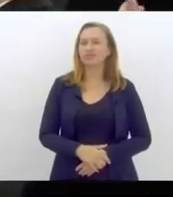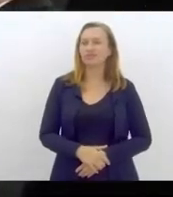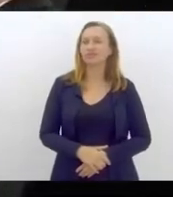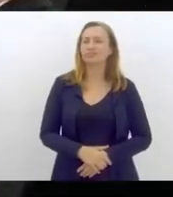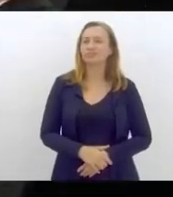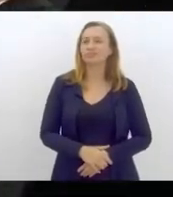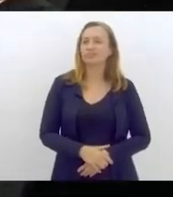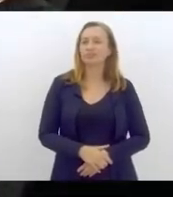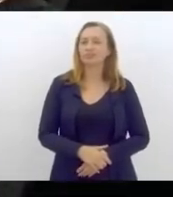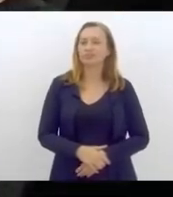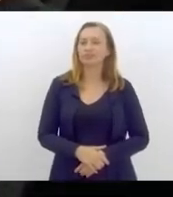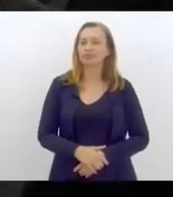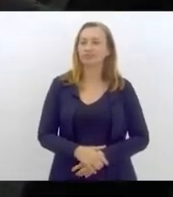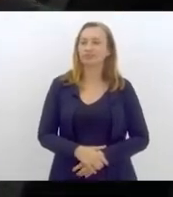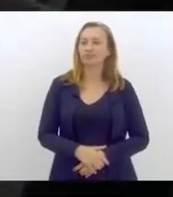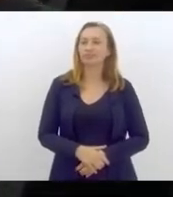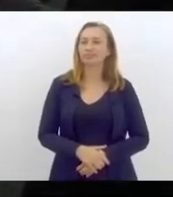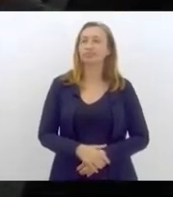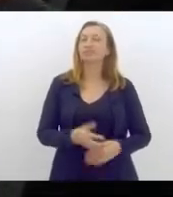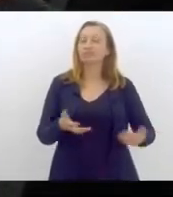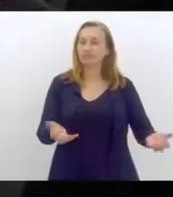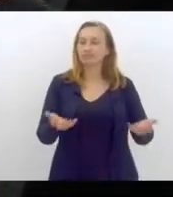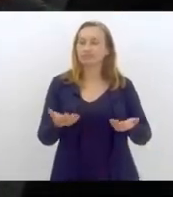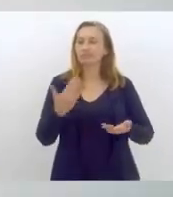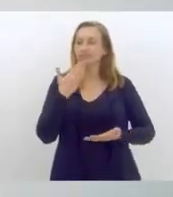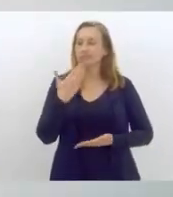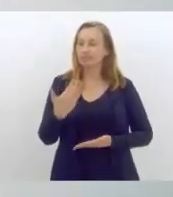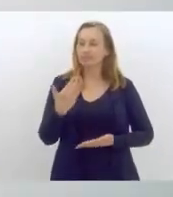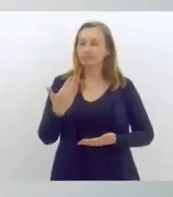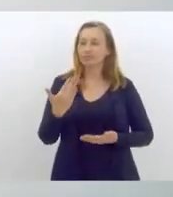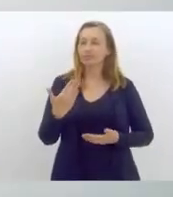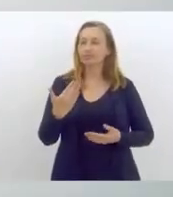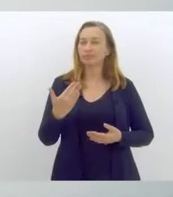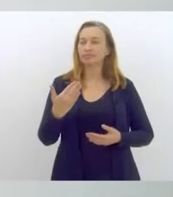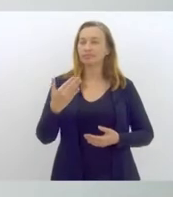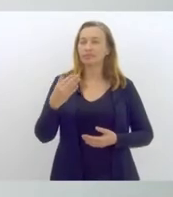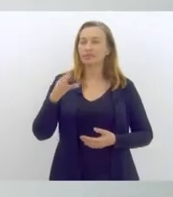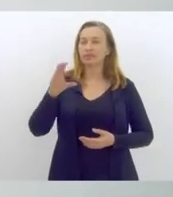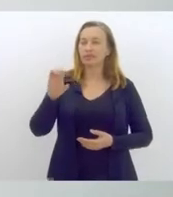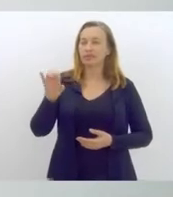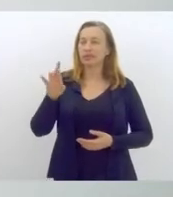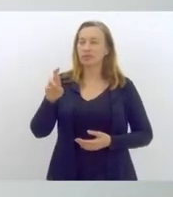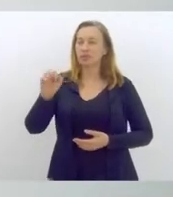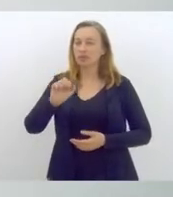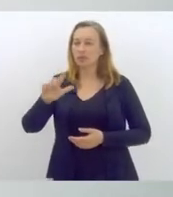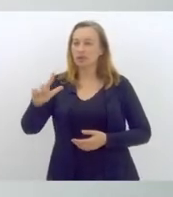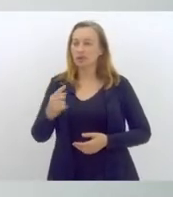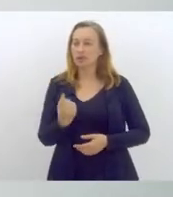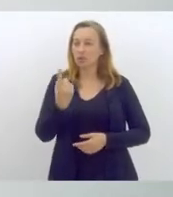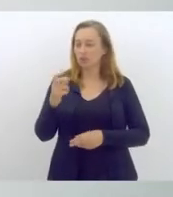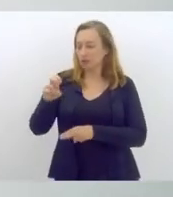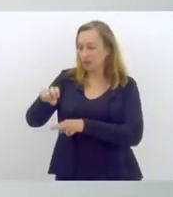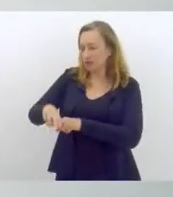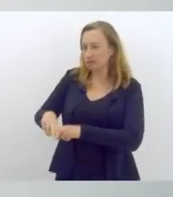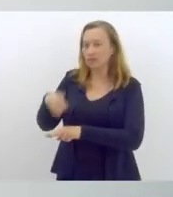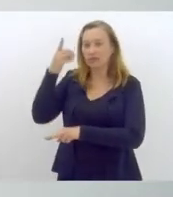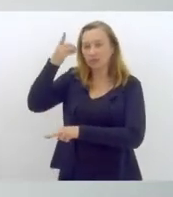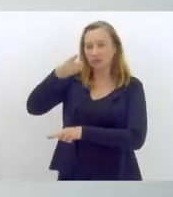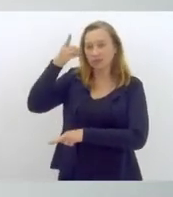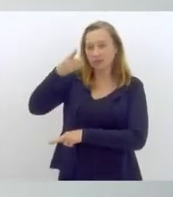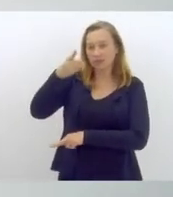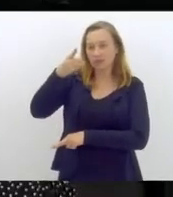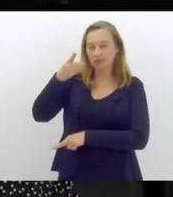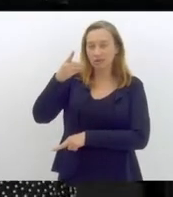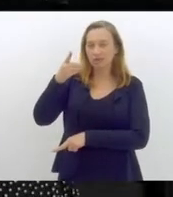e quero pedir que o cerimonial Providencie também uma cadeira para estar conosco deputado federal Paulo